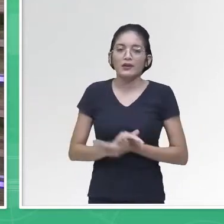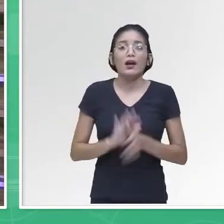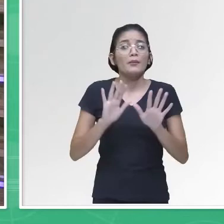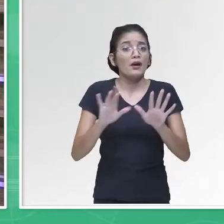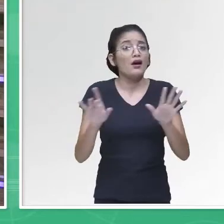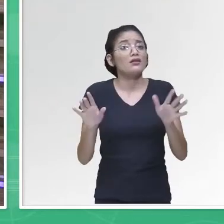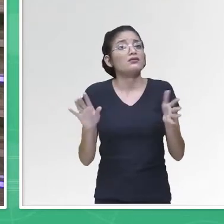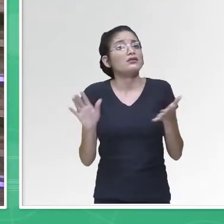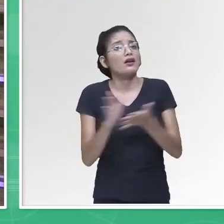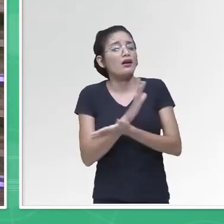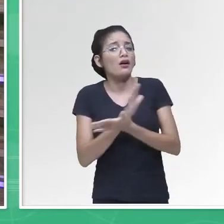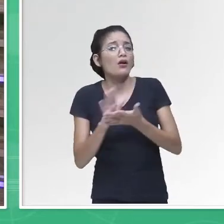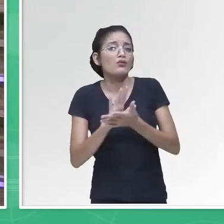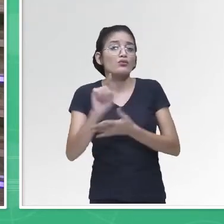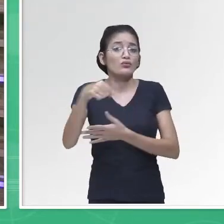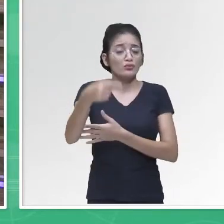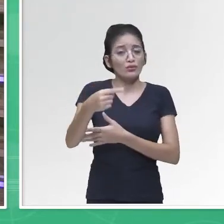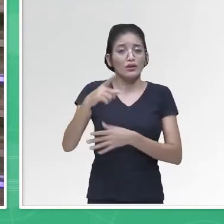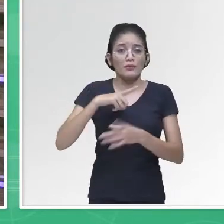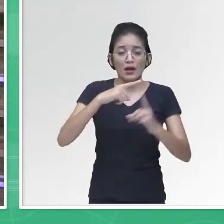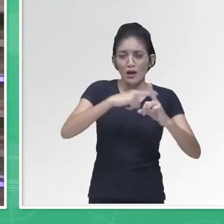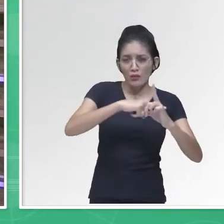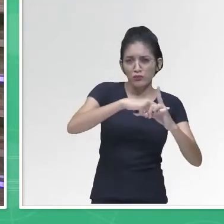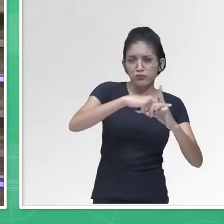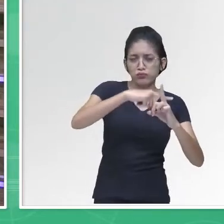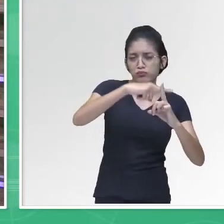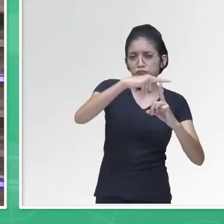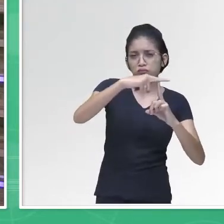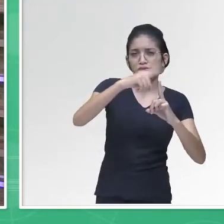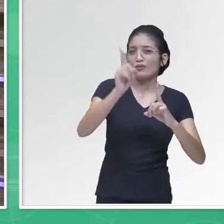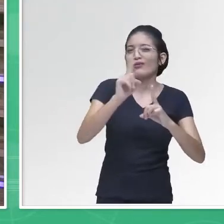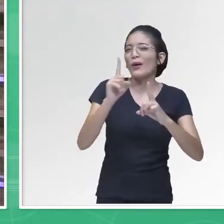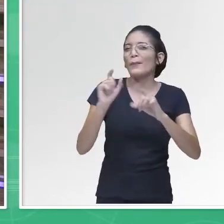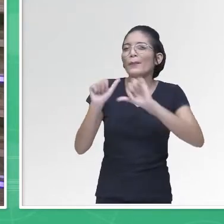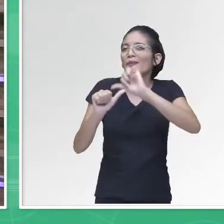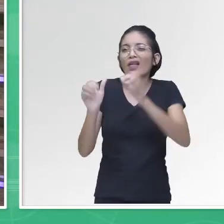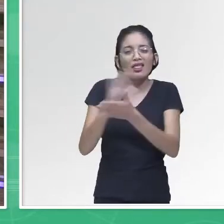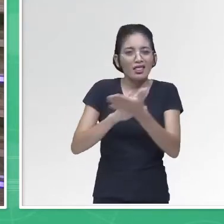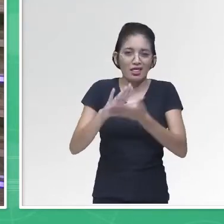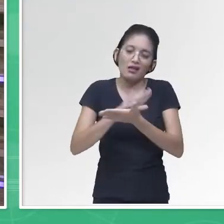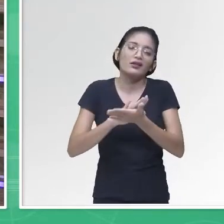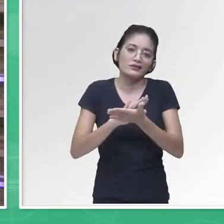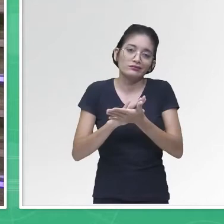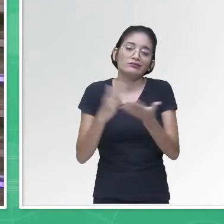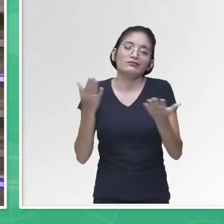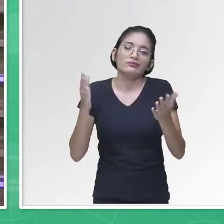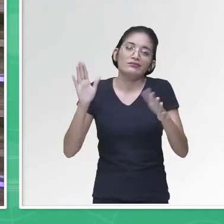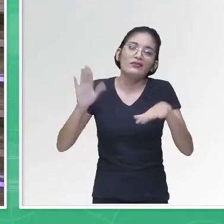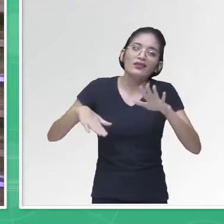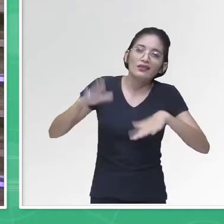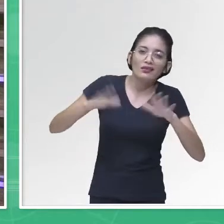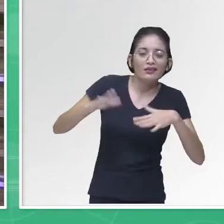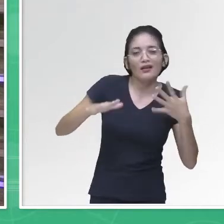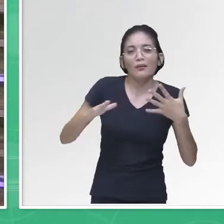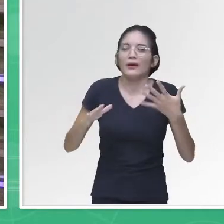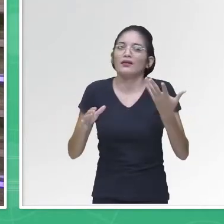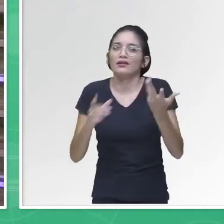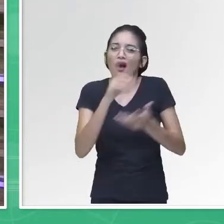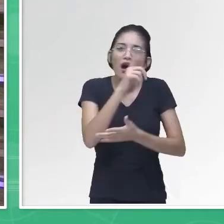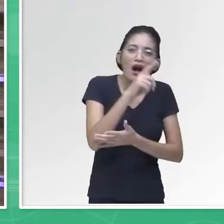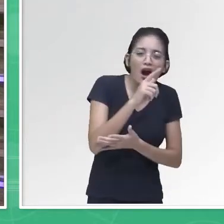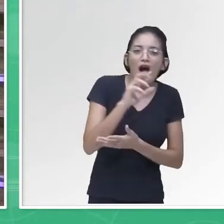alguns casos que o aumento da temperatura não vai interferir. Isso também depende do soluto, depende da